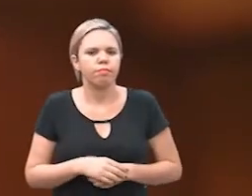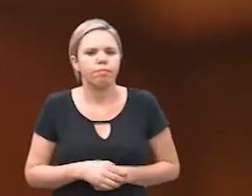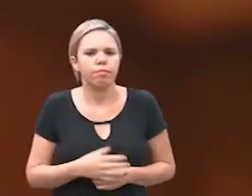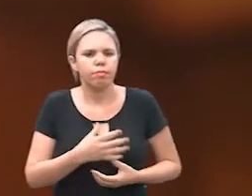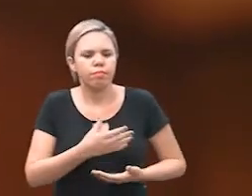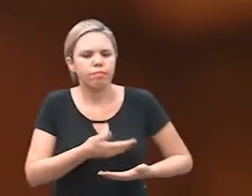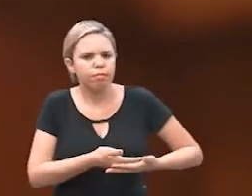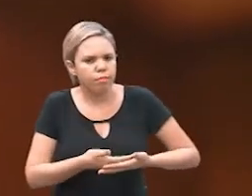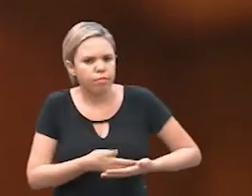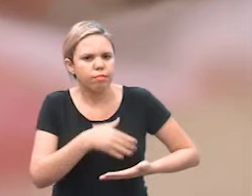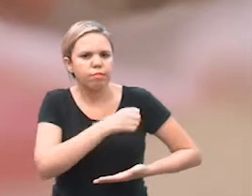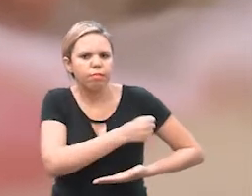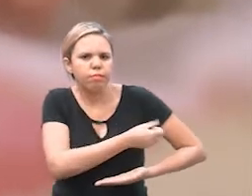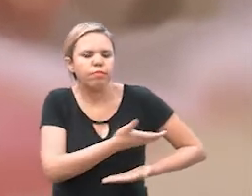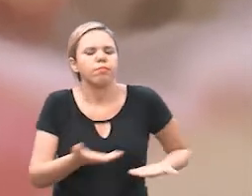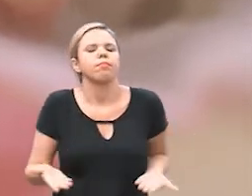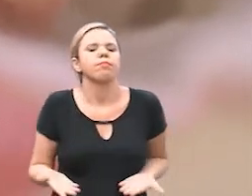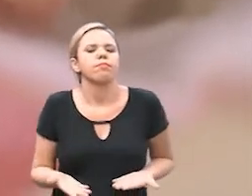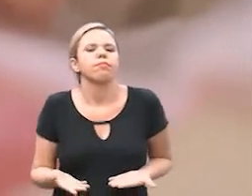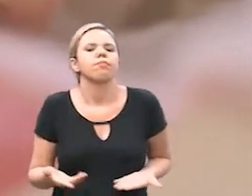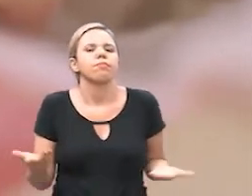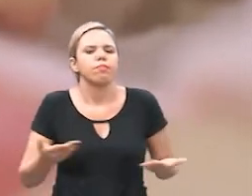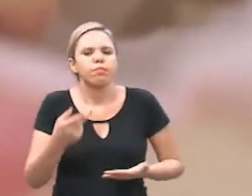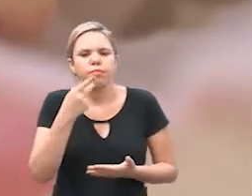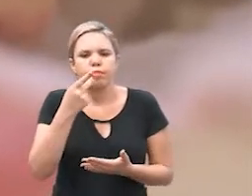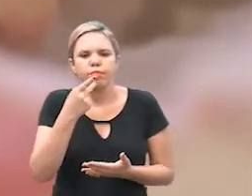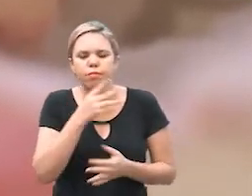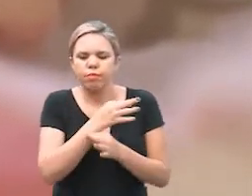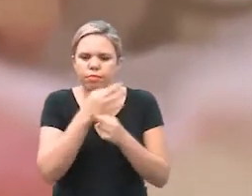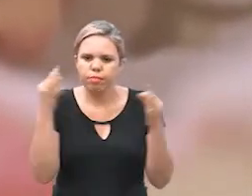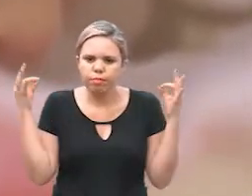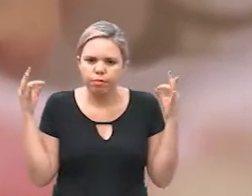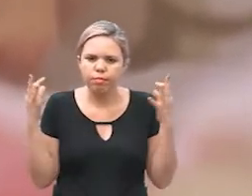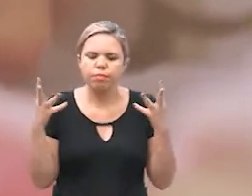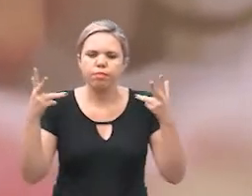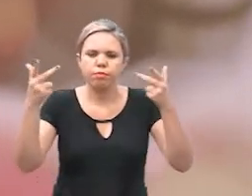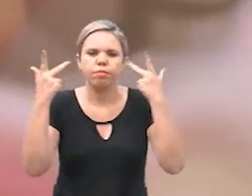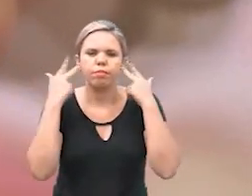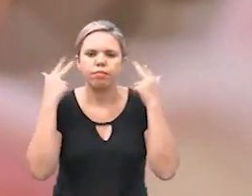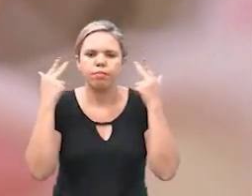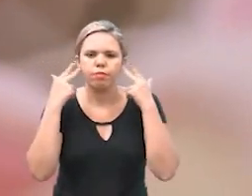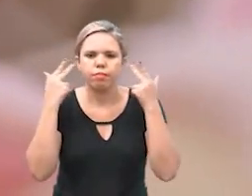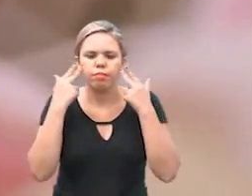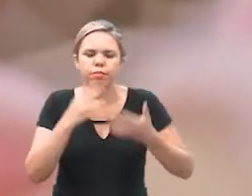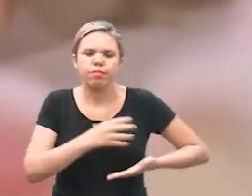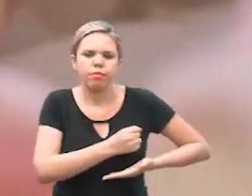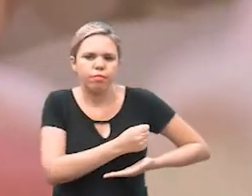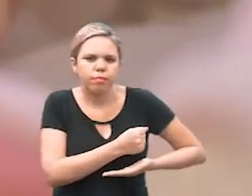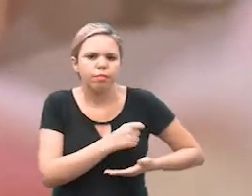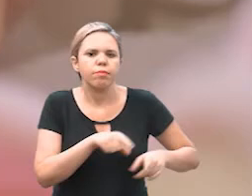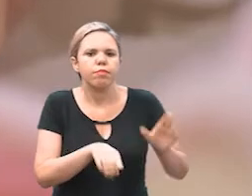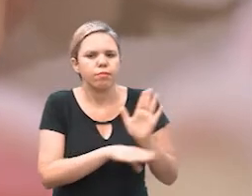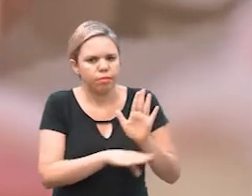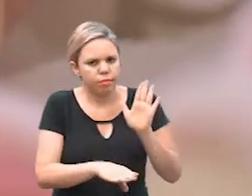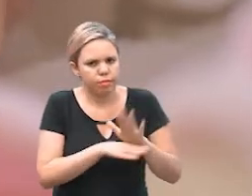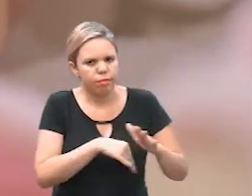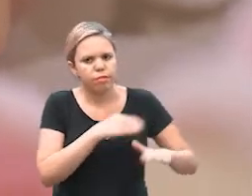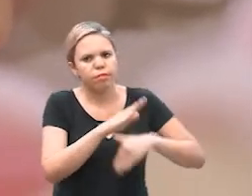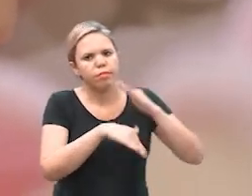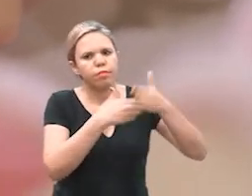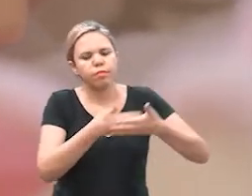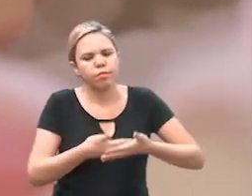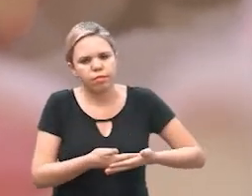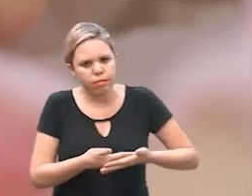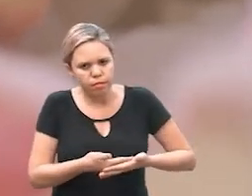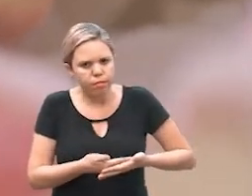do aleitamento materno. Agora a gente fala dessa joia, né? Essa joia natural, ele também ajuda no desenvolvimento do bebê,